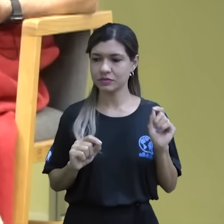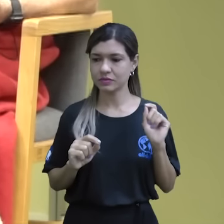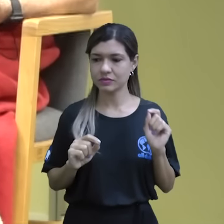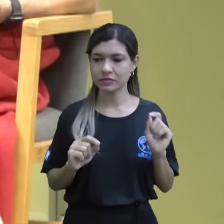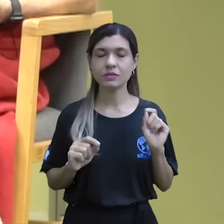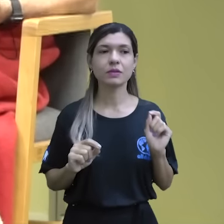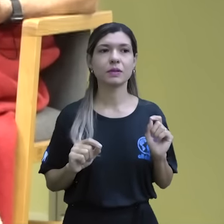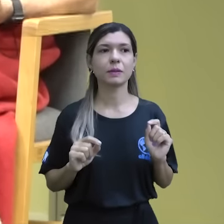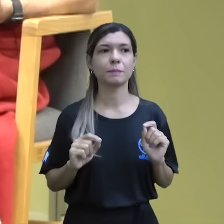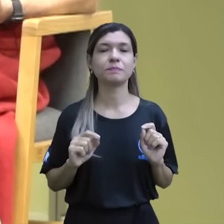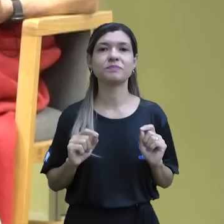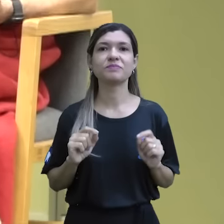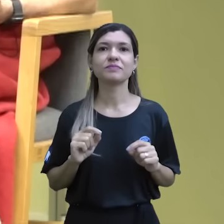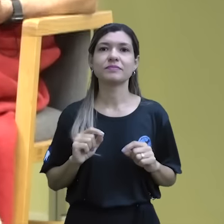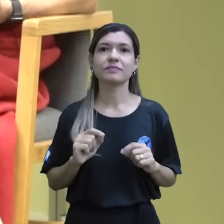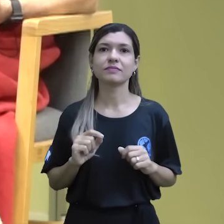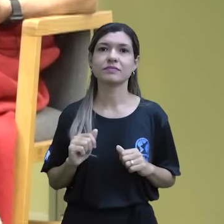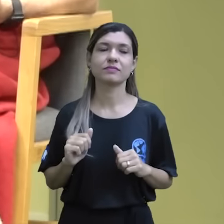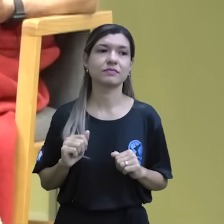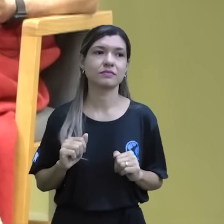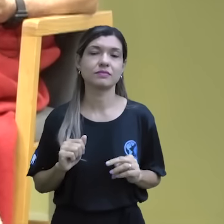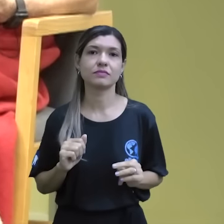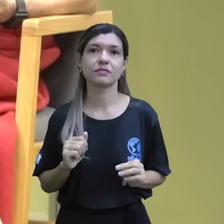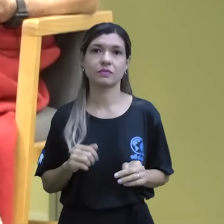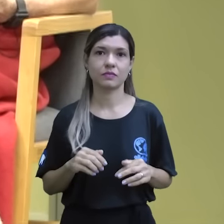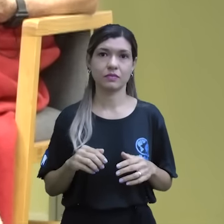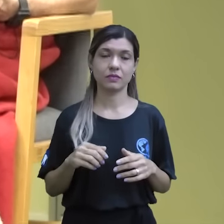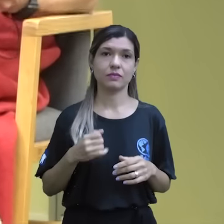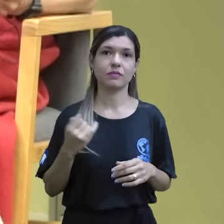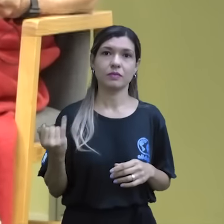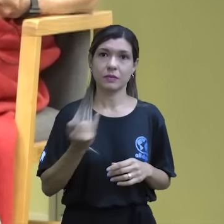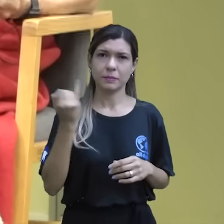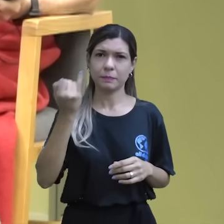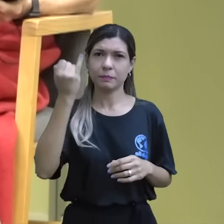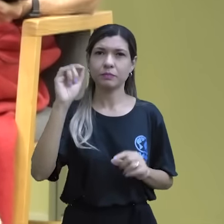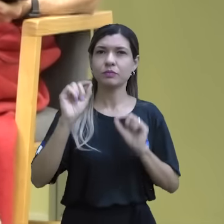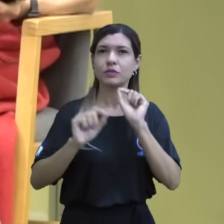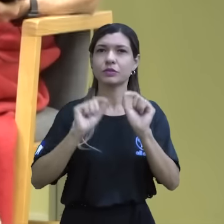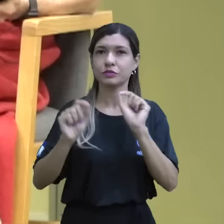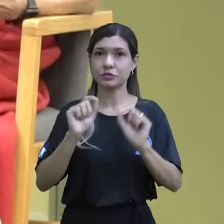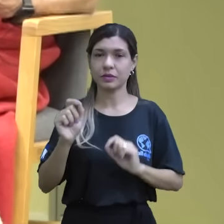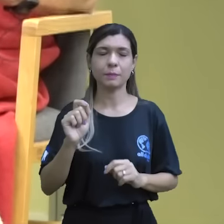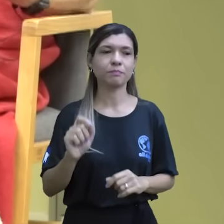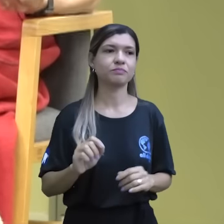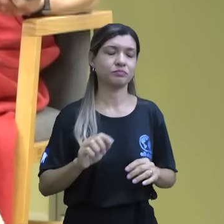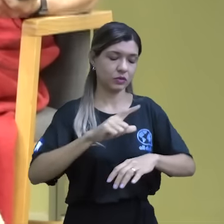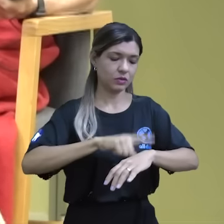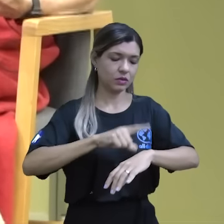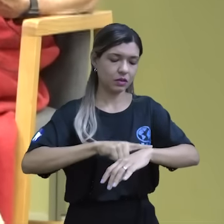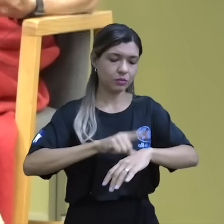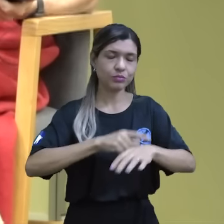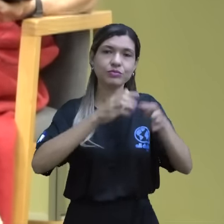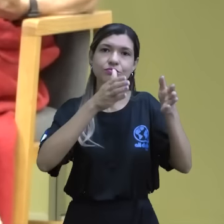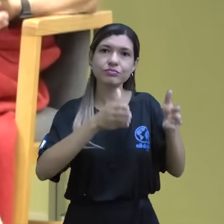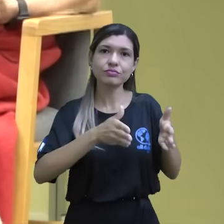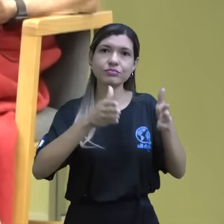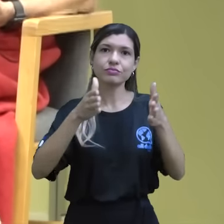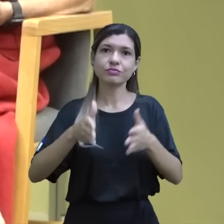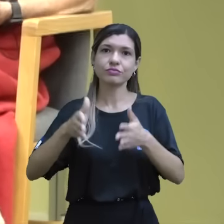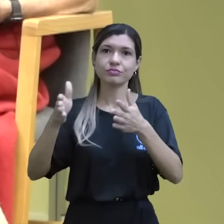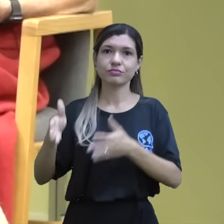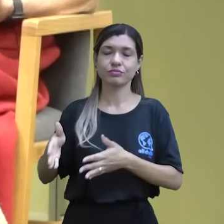Lima Barreto morre em 22 e ele era uma pessoa importante. Sai nos jornais a notícia da